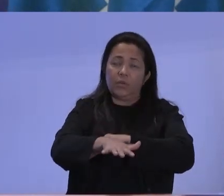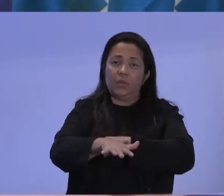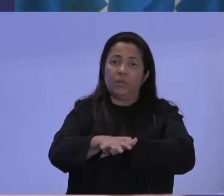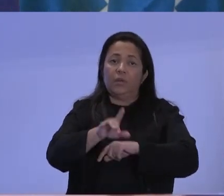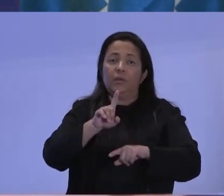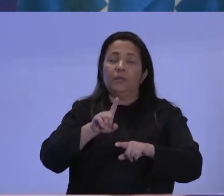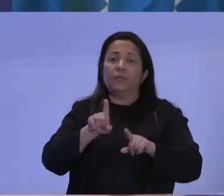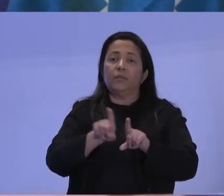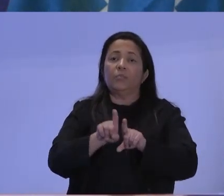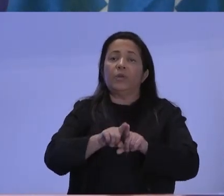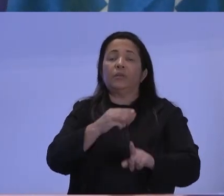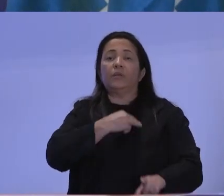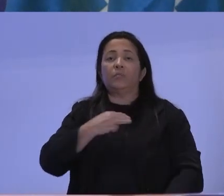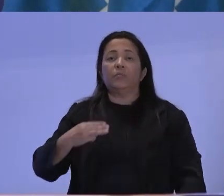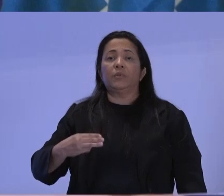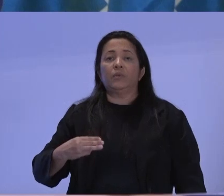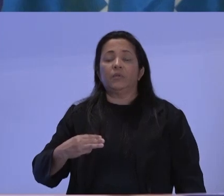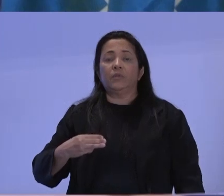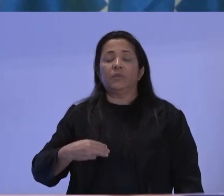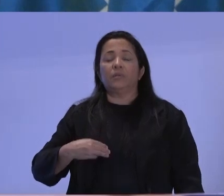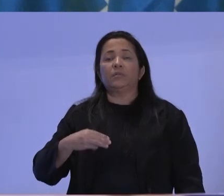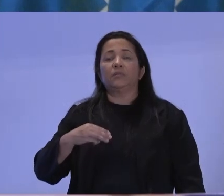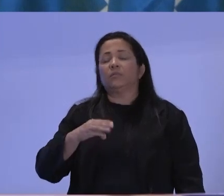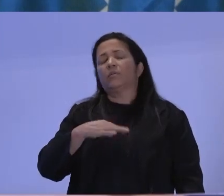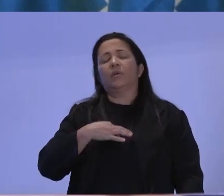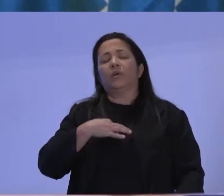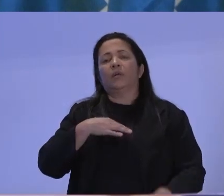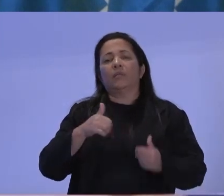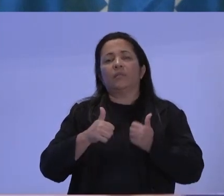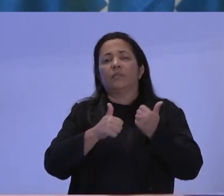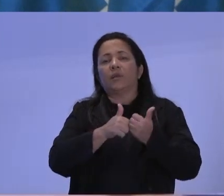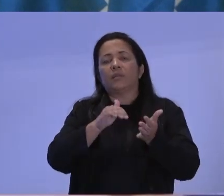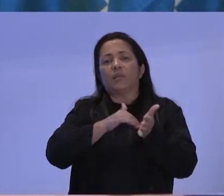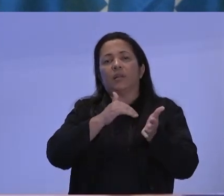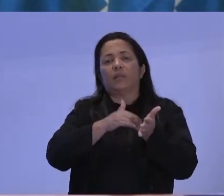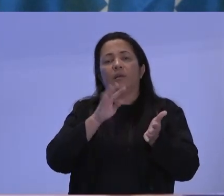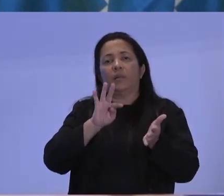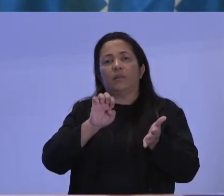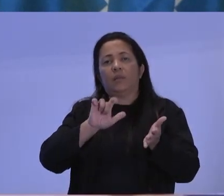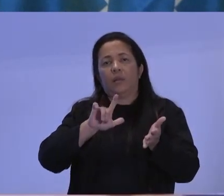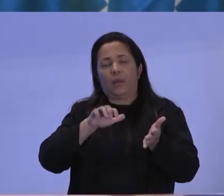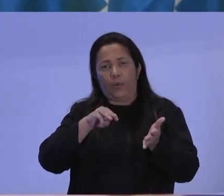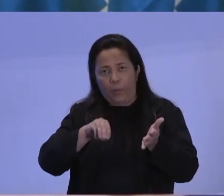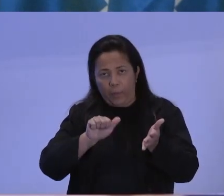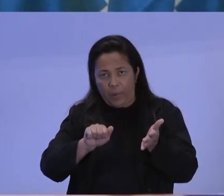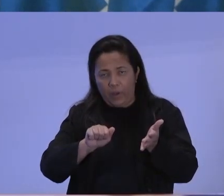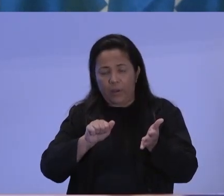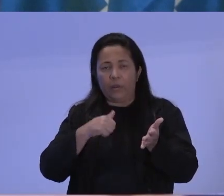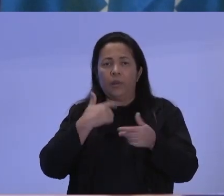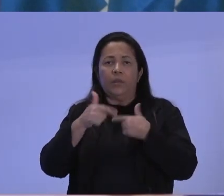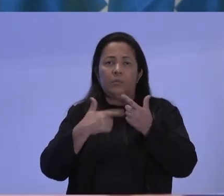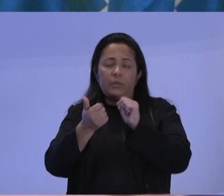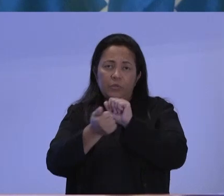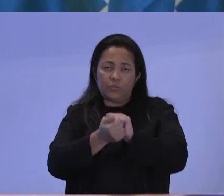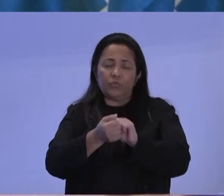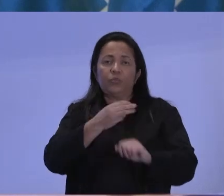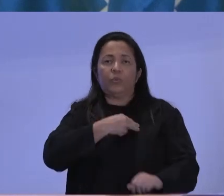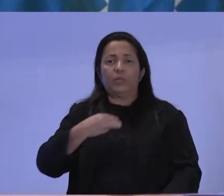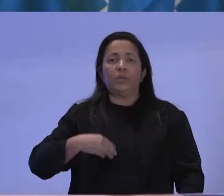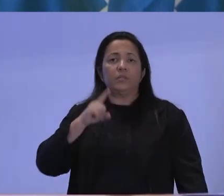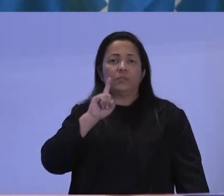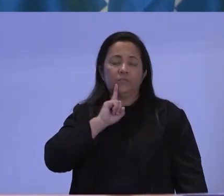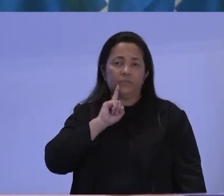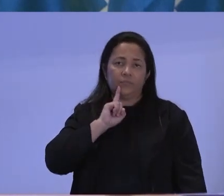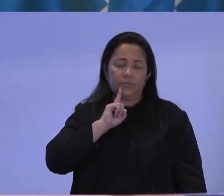e pela ministra de Estado de Saúde, senhora Nízia Trindade. Bom, é um prazer muito grande estar aqui para colocar os dados